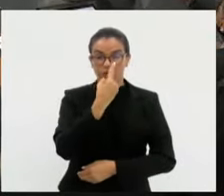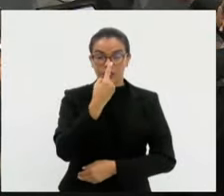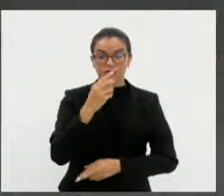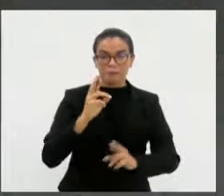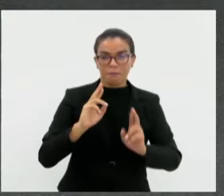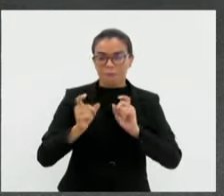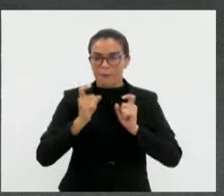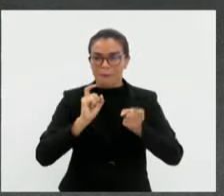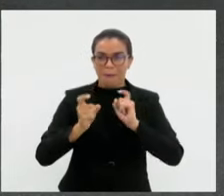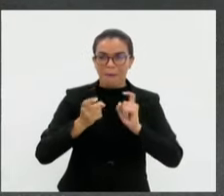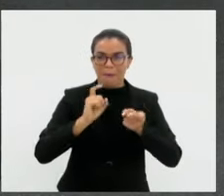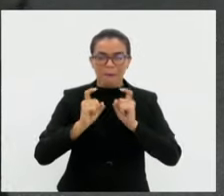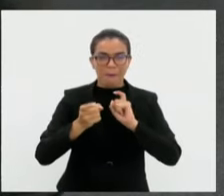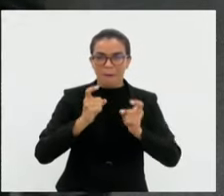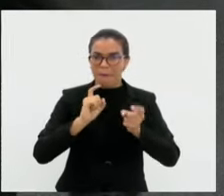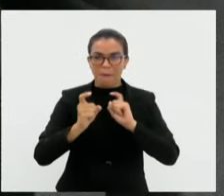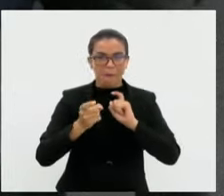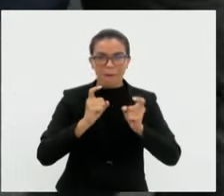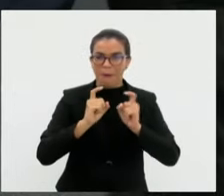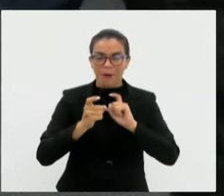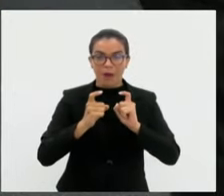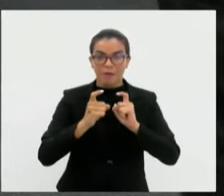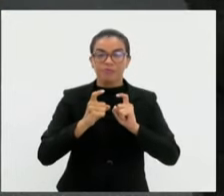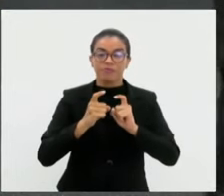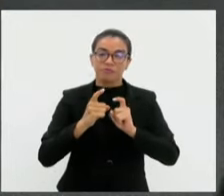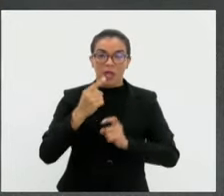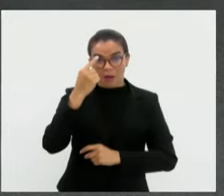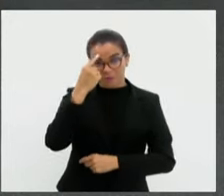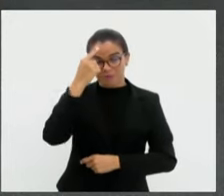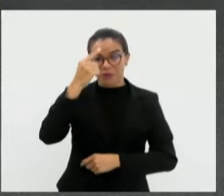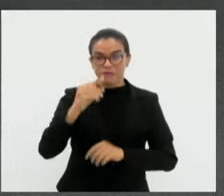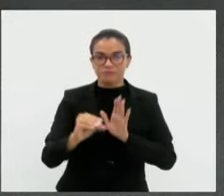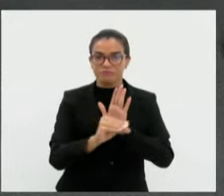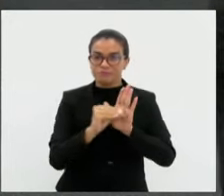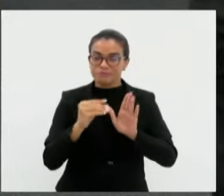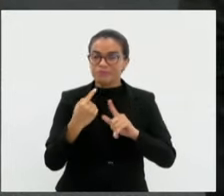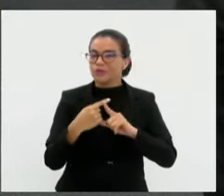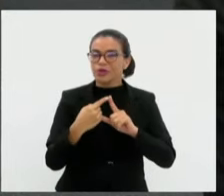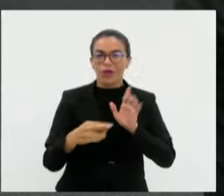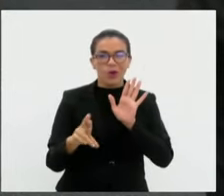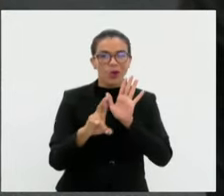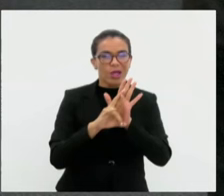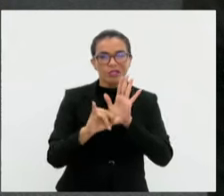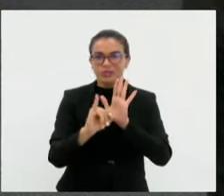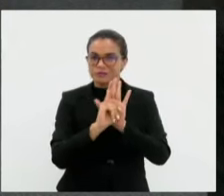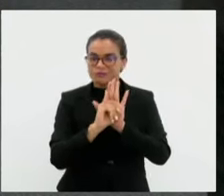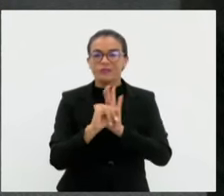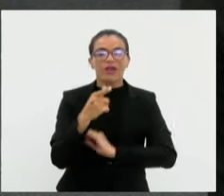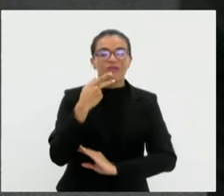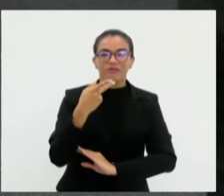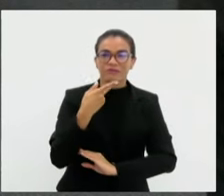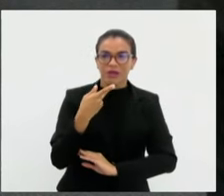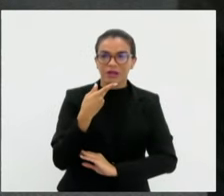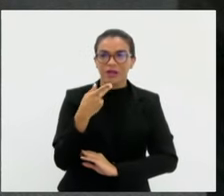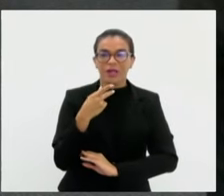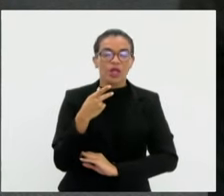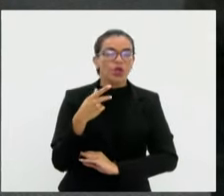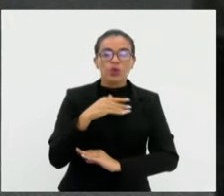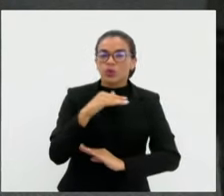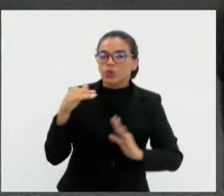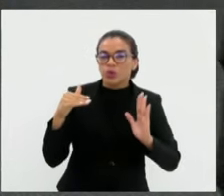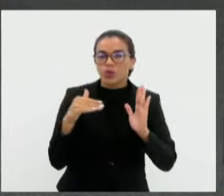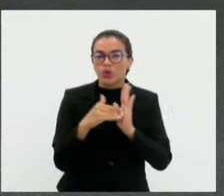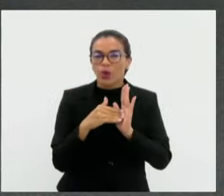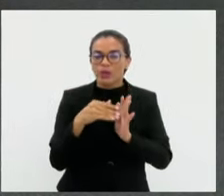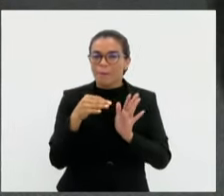e, obviamente, foi discutida a hipótese de emenda. O que o regimento fala de forma clara e objetiva é que toda proposição de